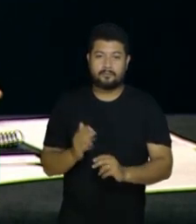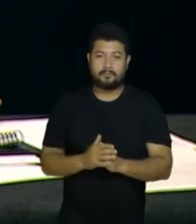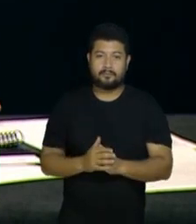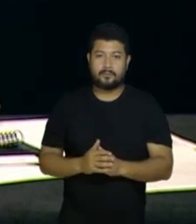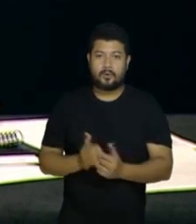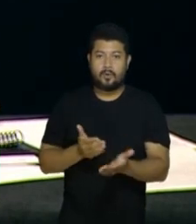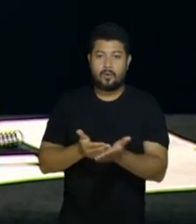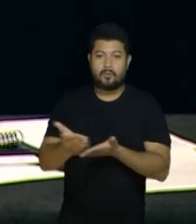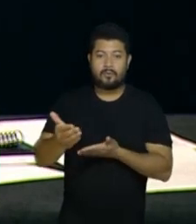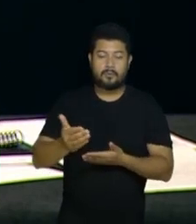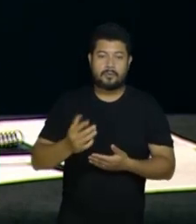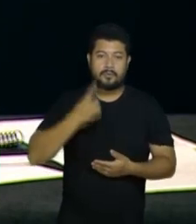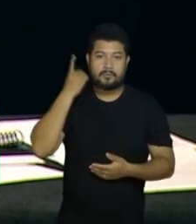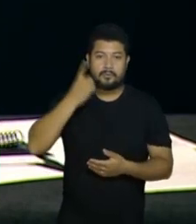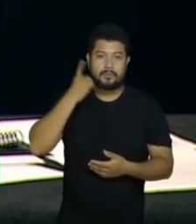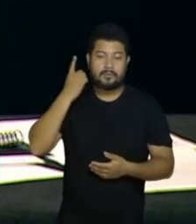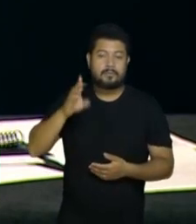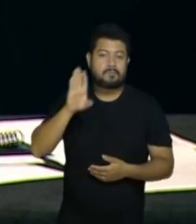Nilson Berlanda.